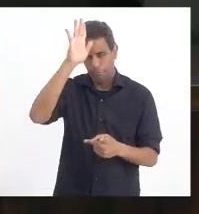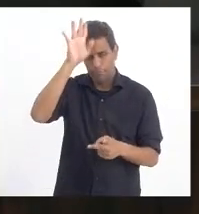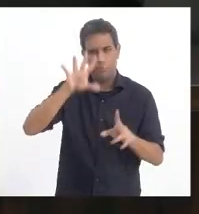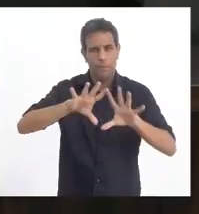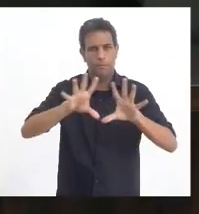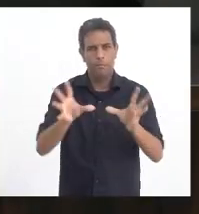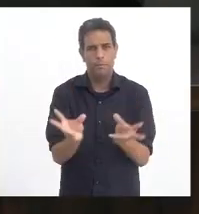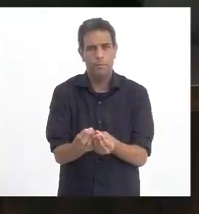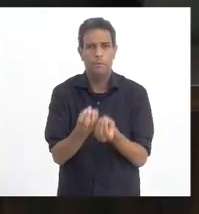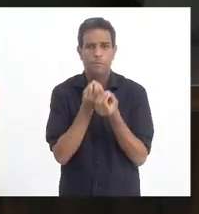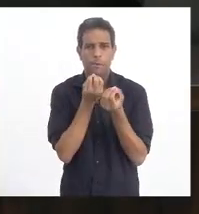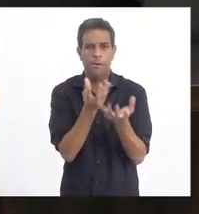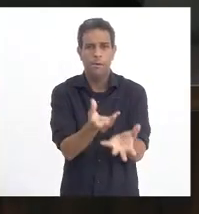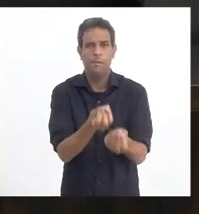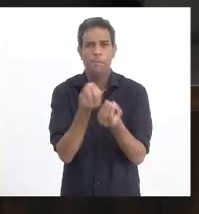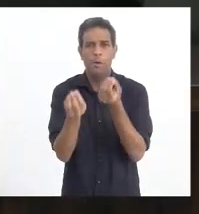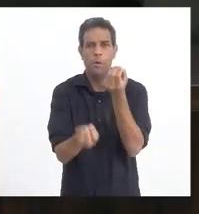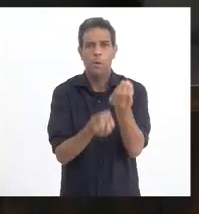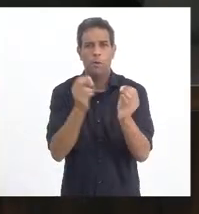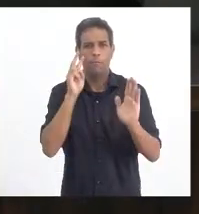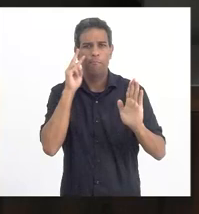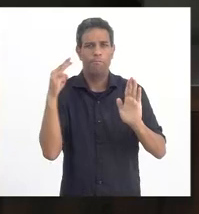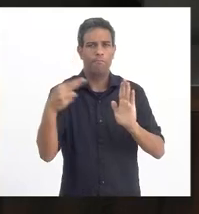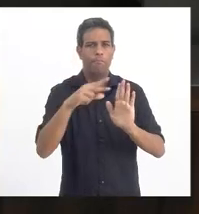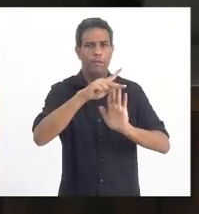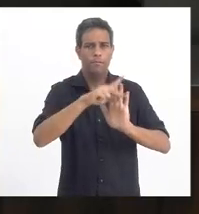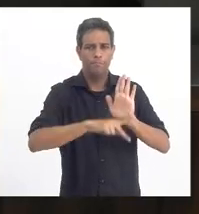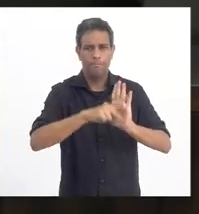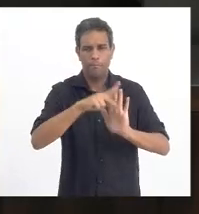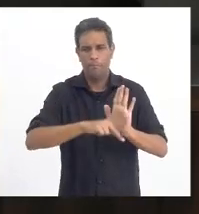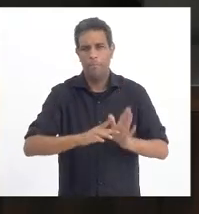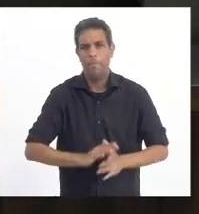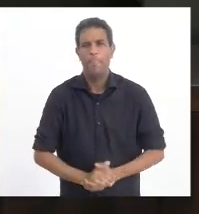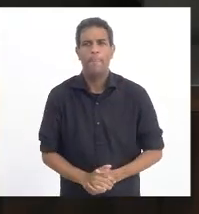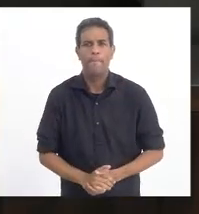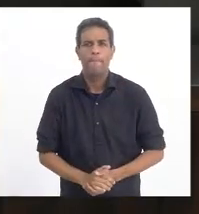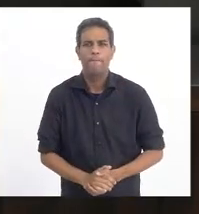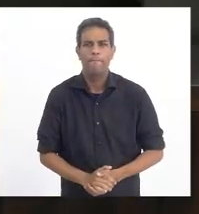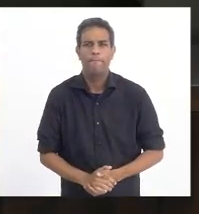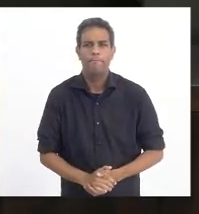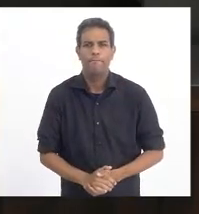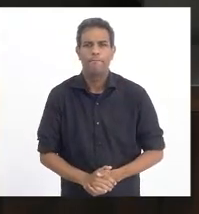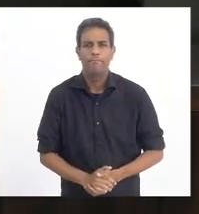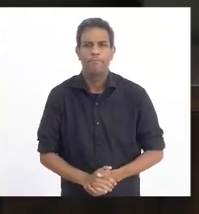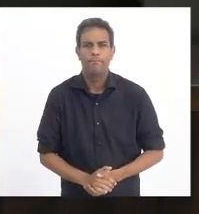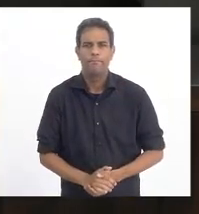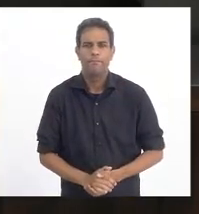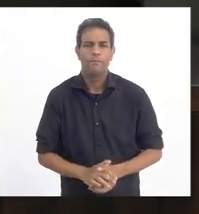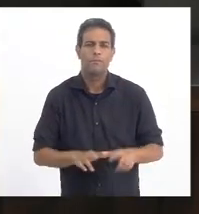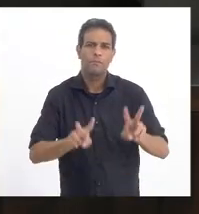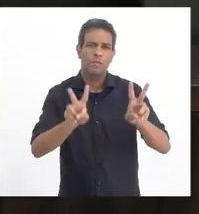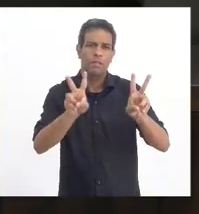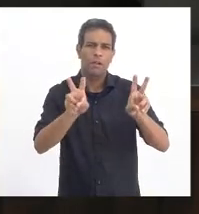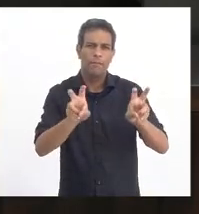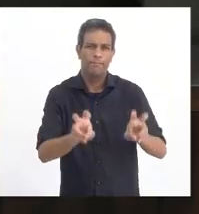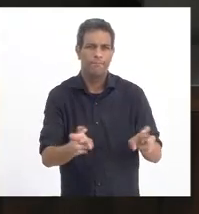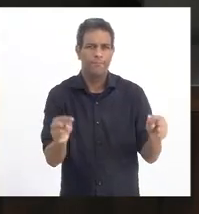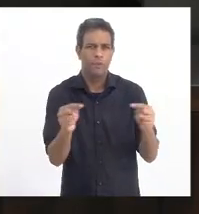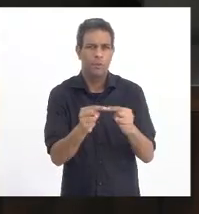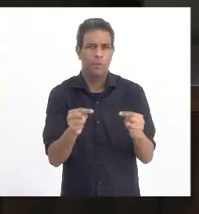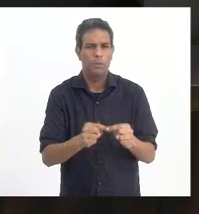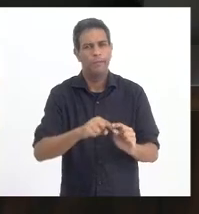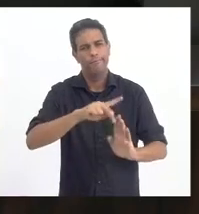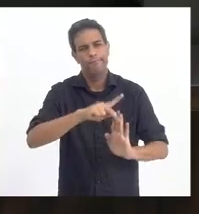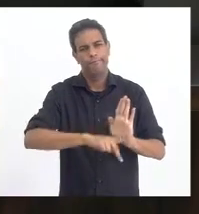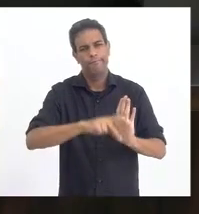uma breve exposição sobre a matéria é sobre nesses termos Coronel